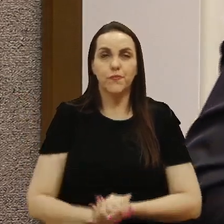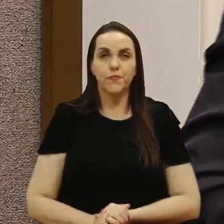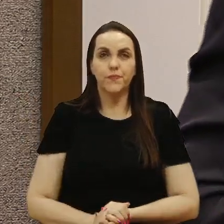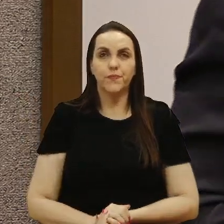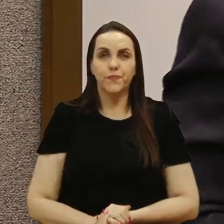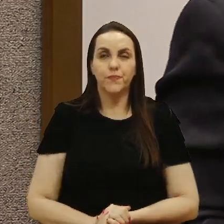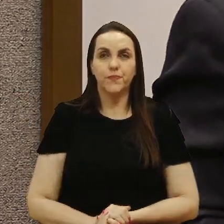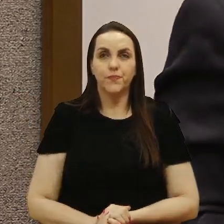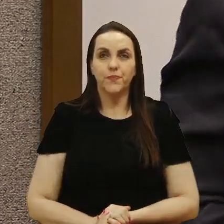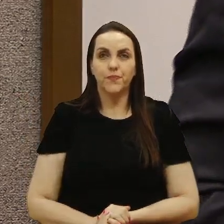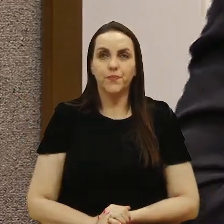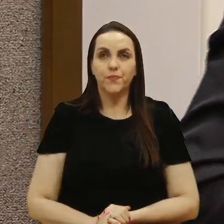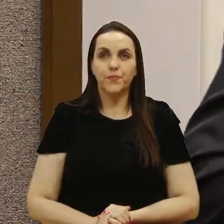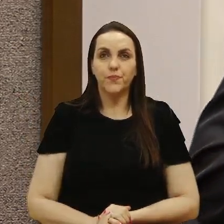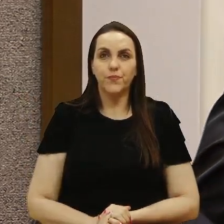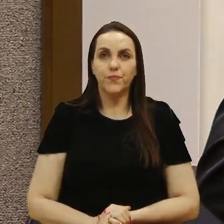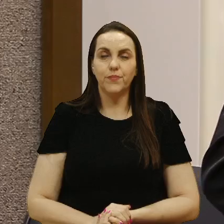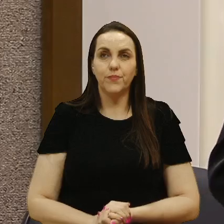Então,